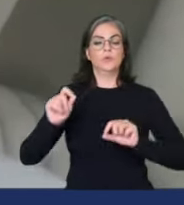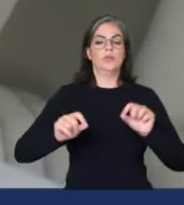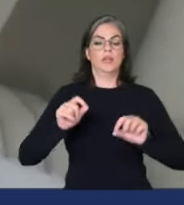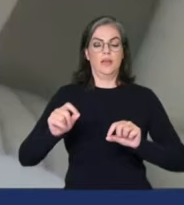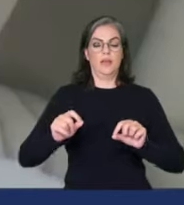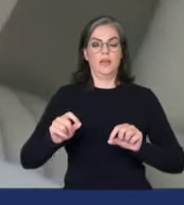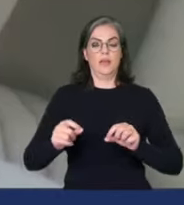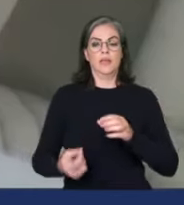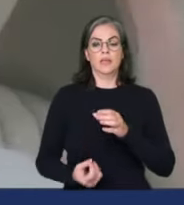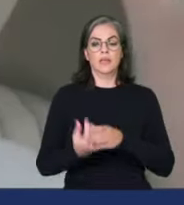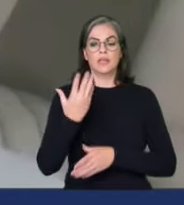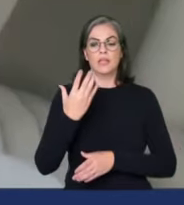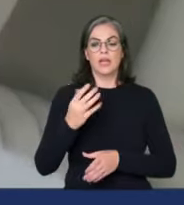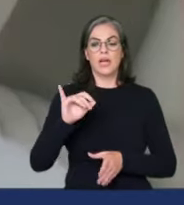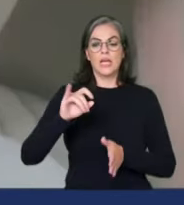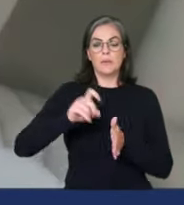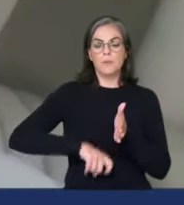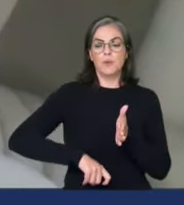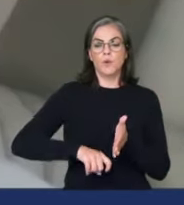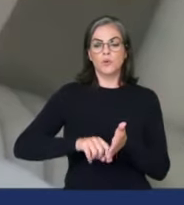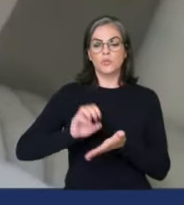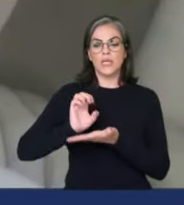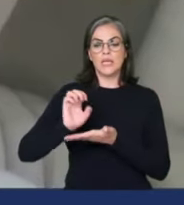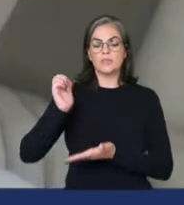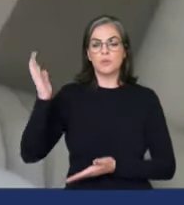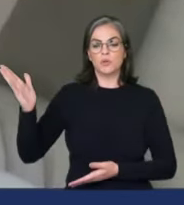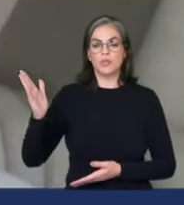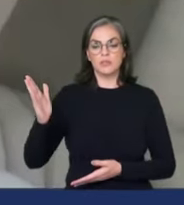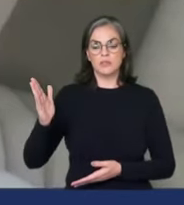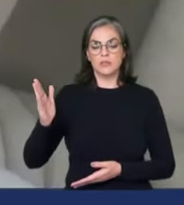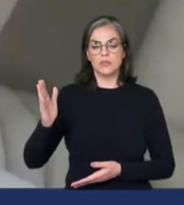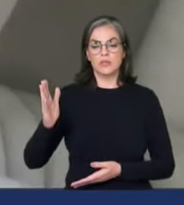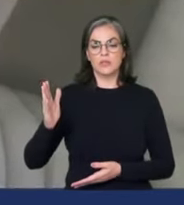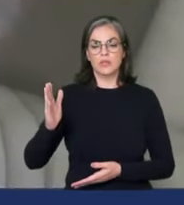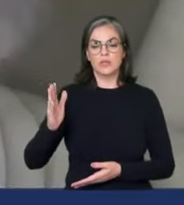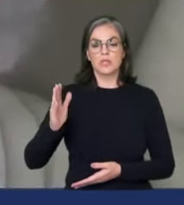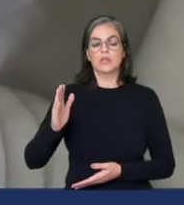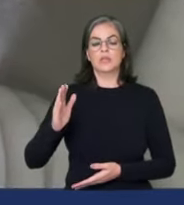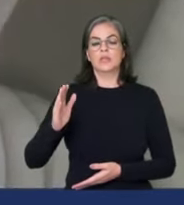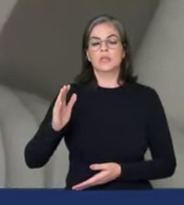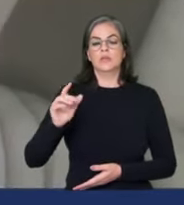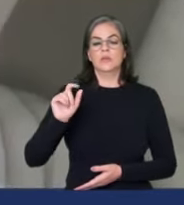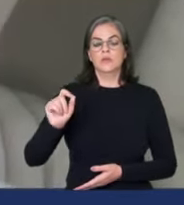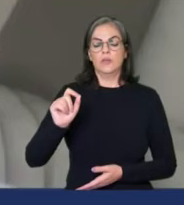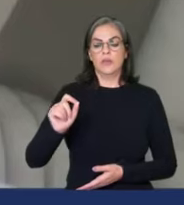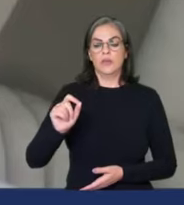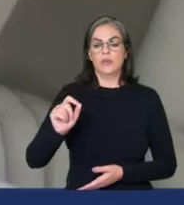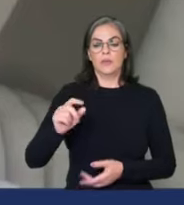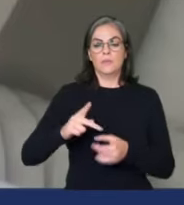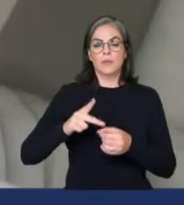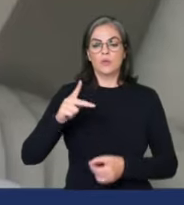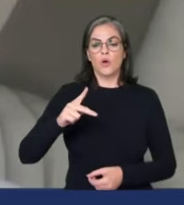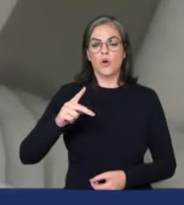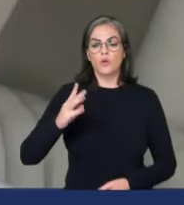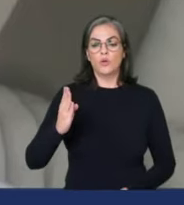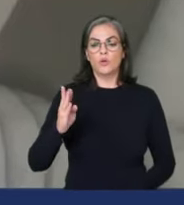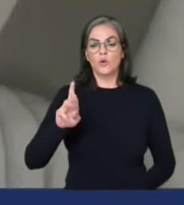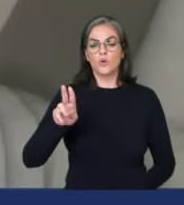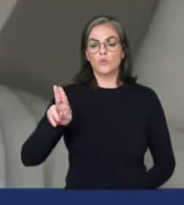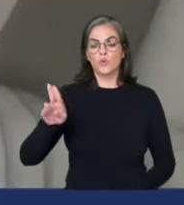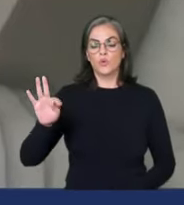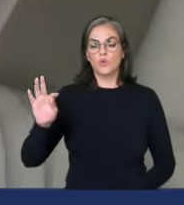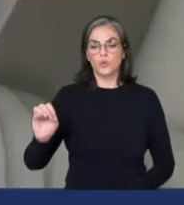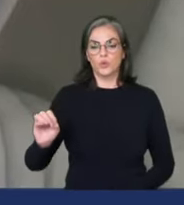Instituir um imposto de exportação de petróleo bruto. A EPE, ela estima que em